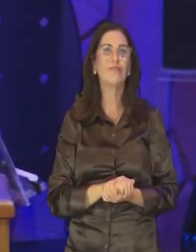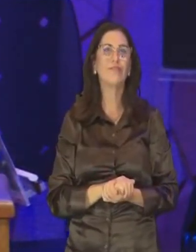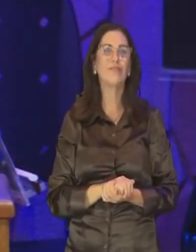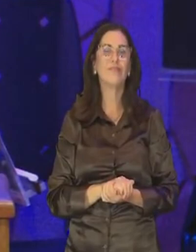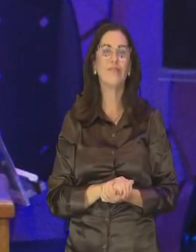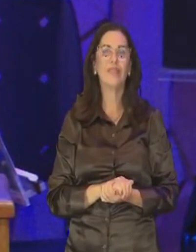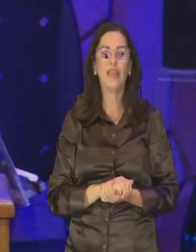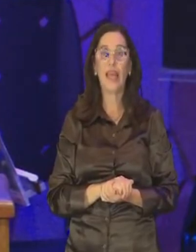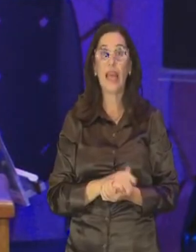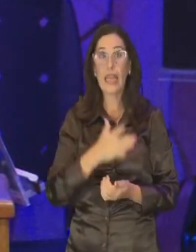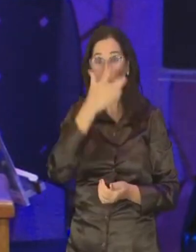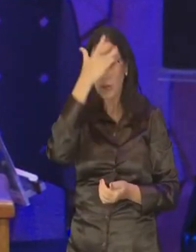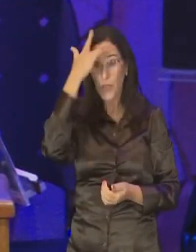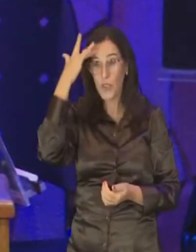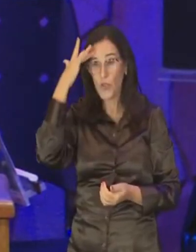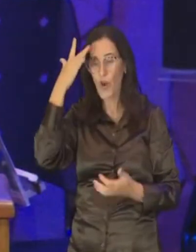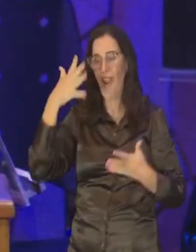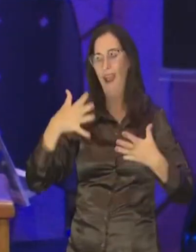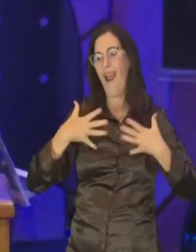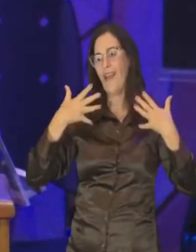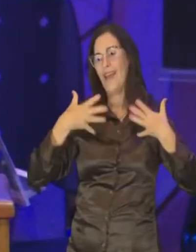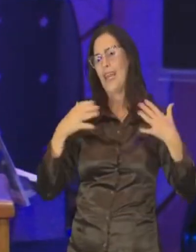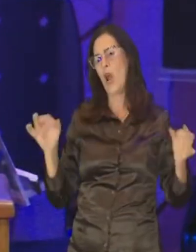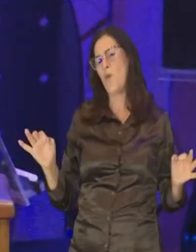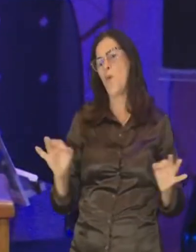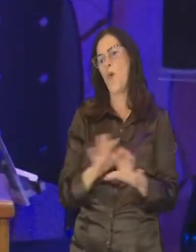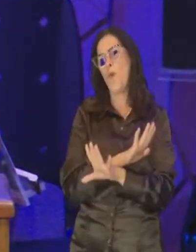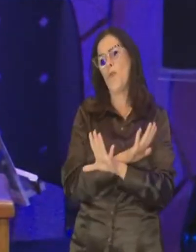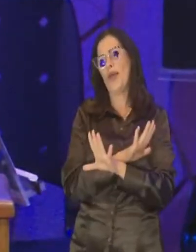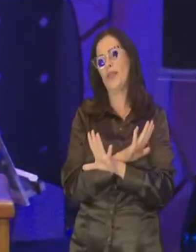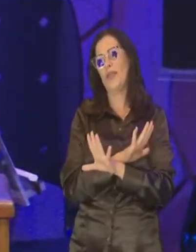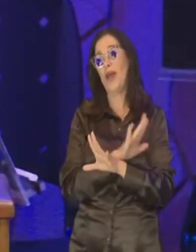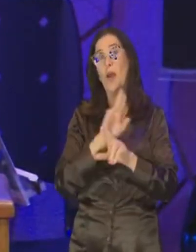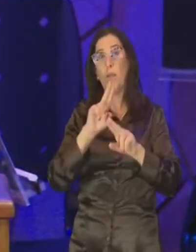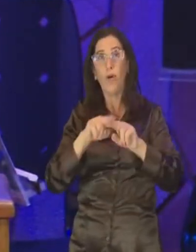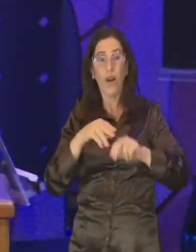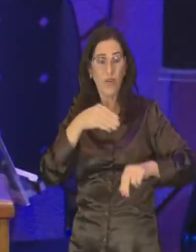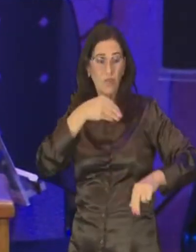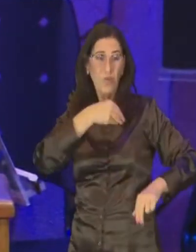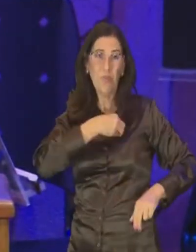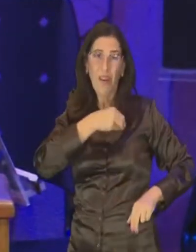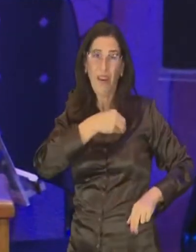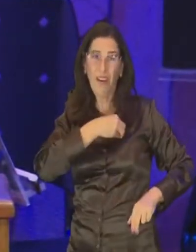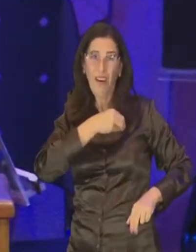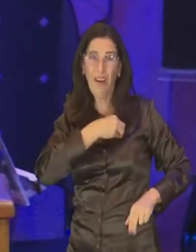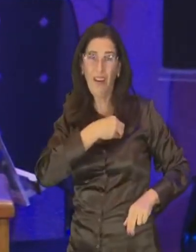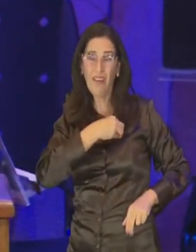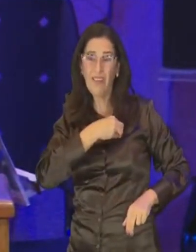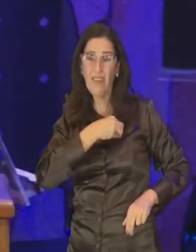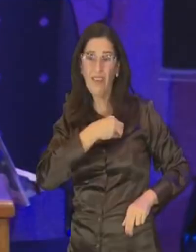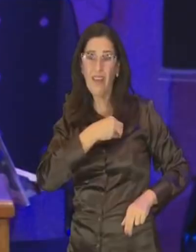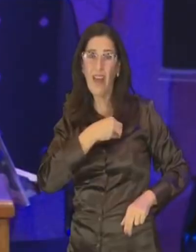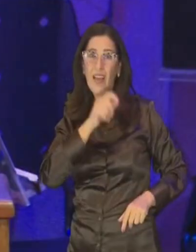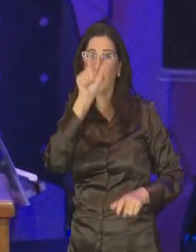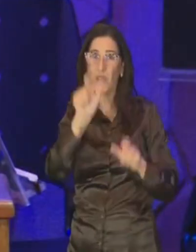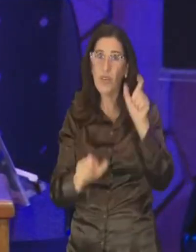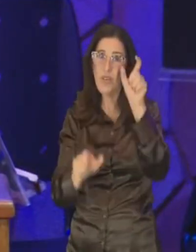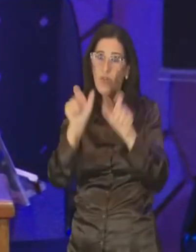que o homem vivesse uma alegria plena, mas por causa do pecado, o homem